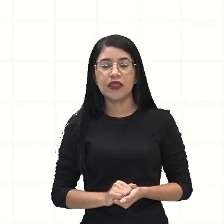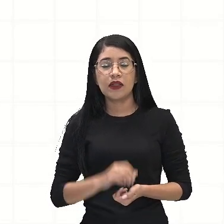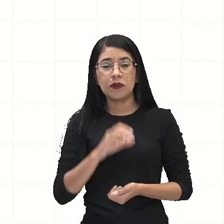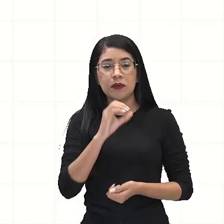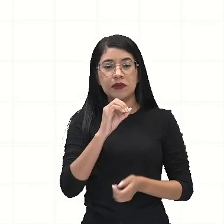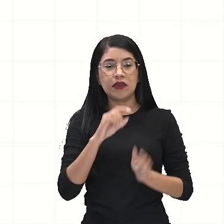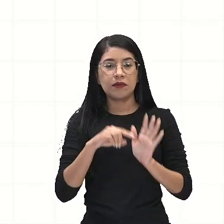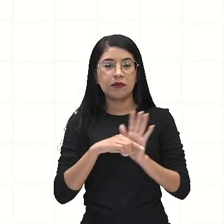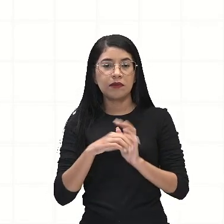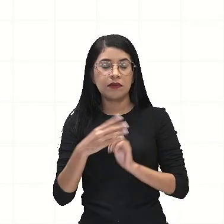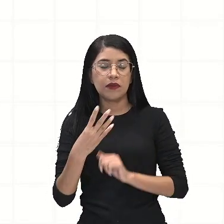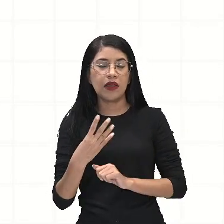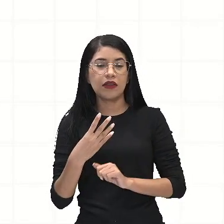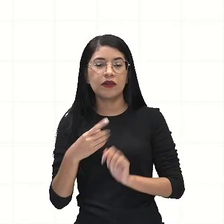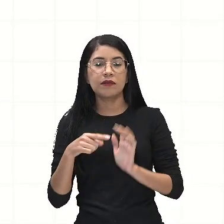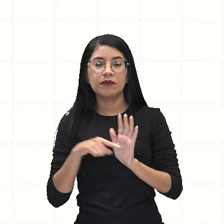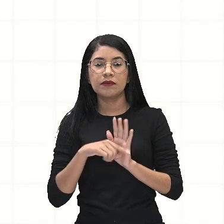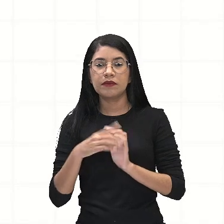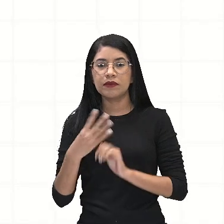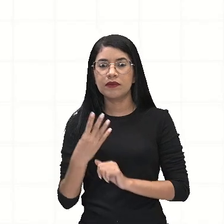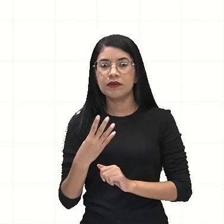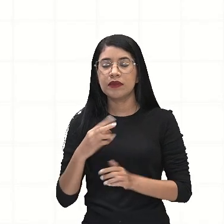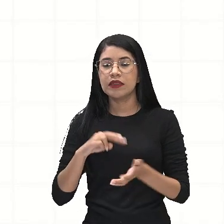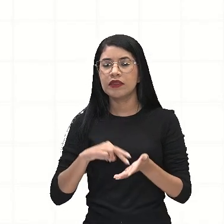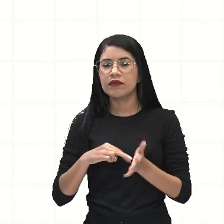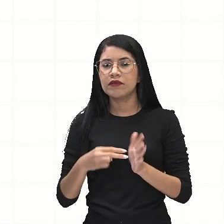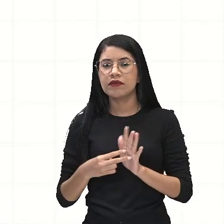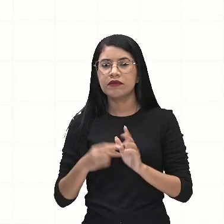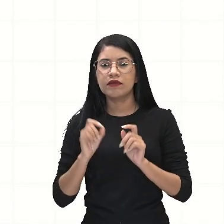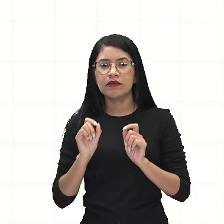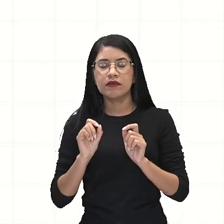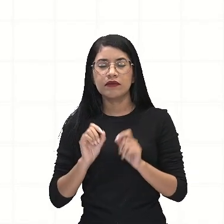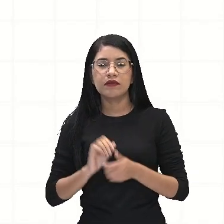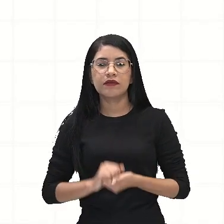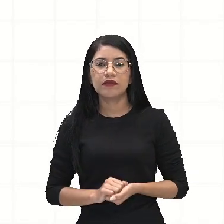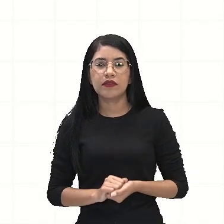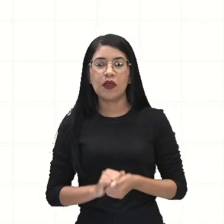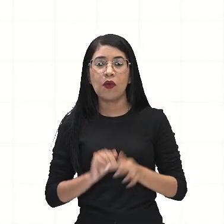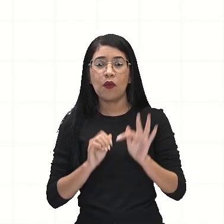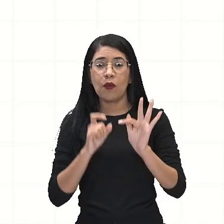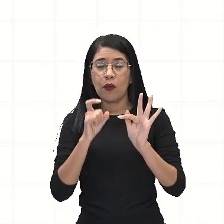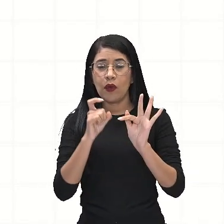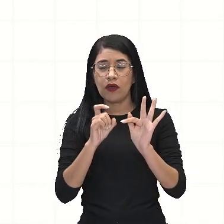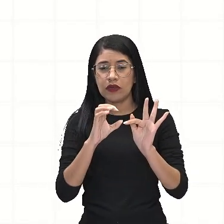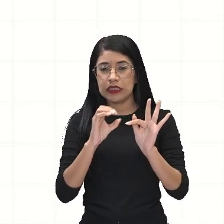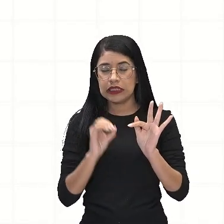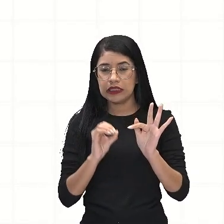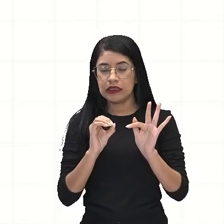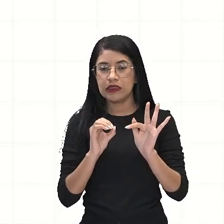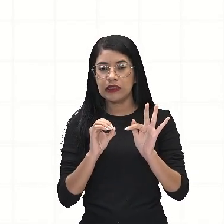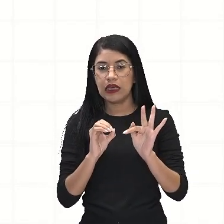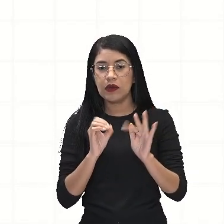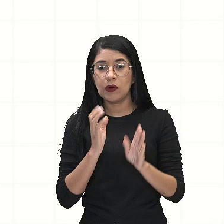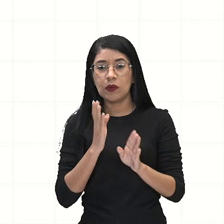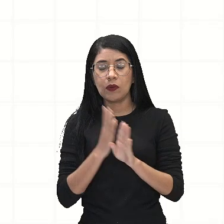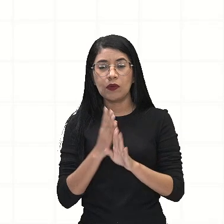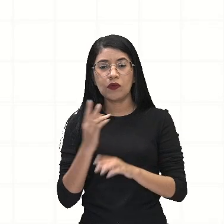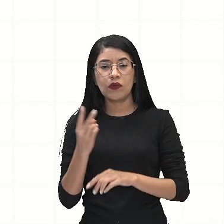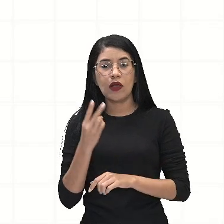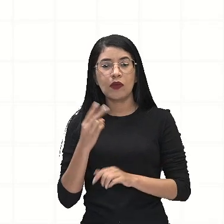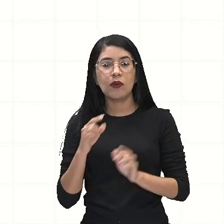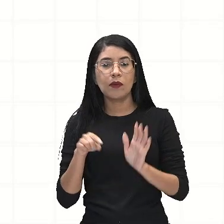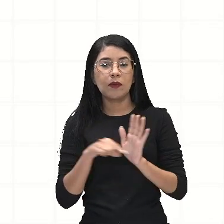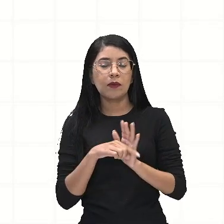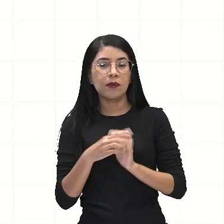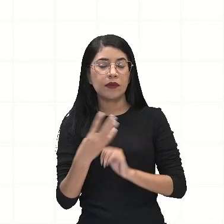4 é menos 4. Ou seja, quando calcular o f de 0, eu vou encontrar menos